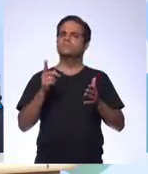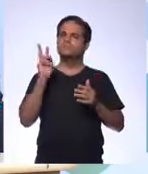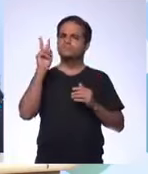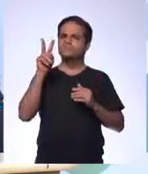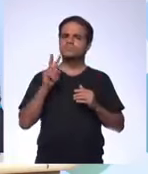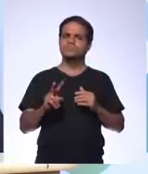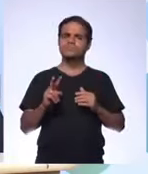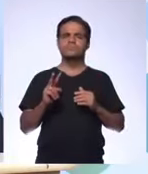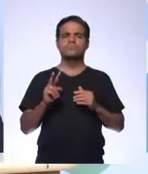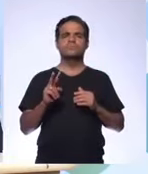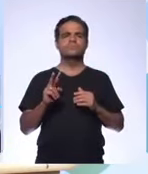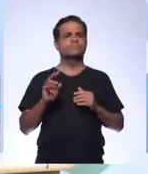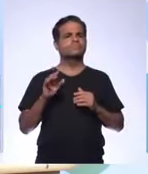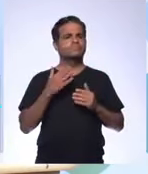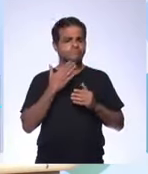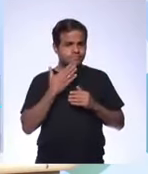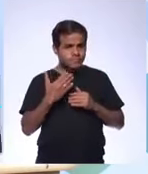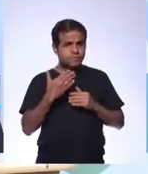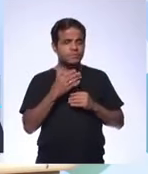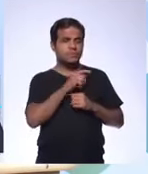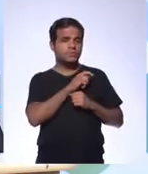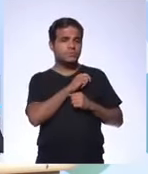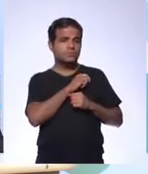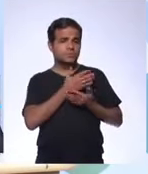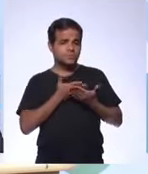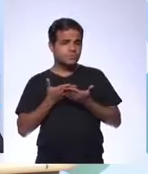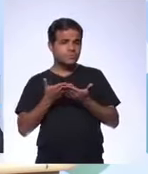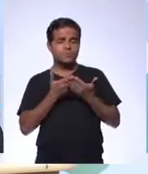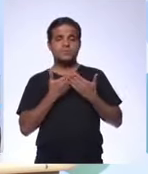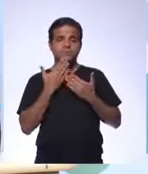estamos aí pedindo para os estudantes